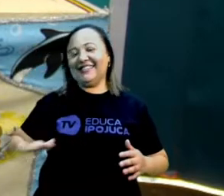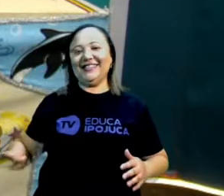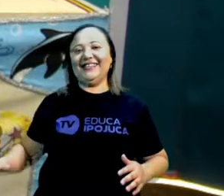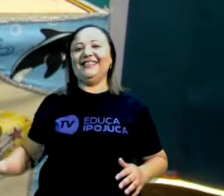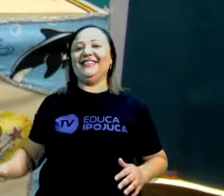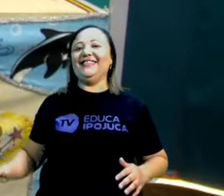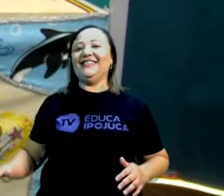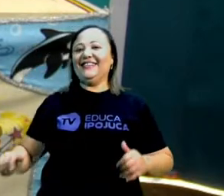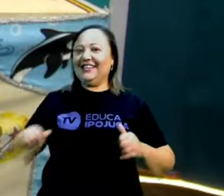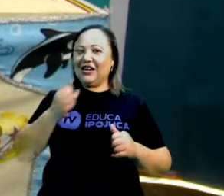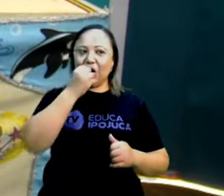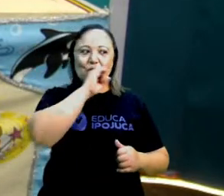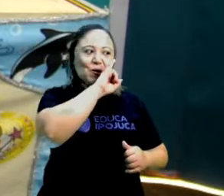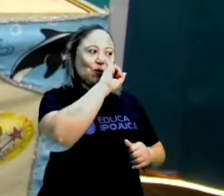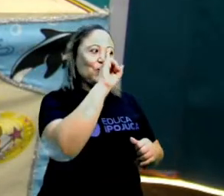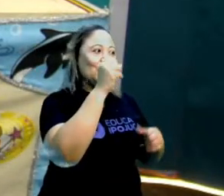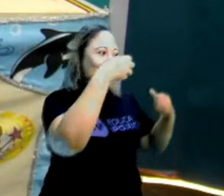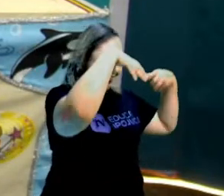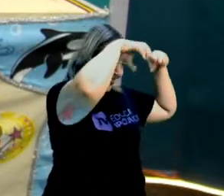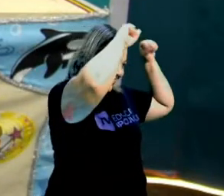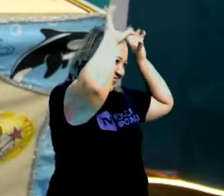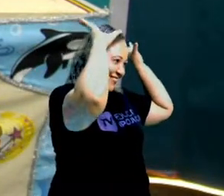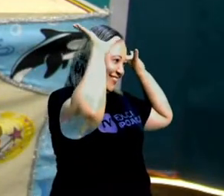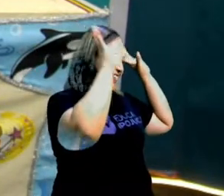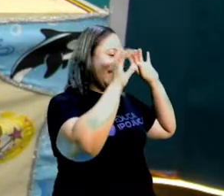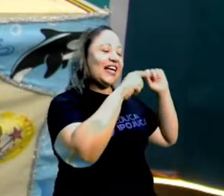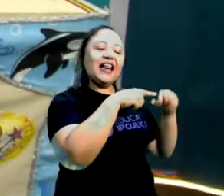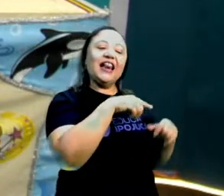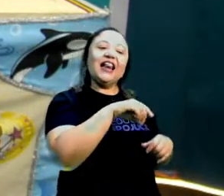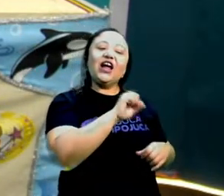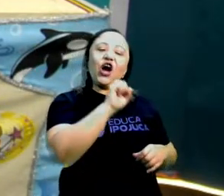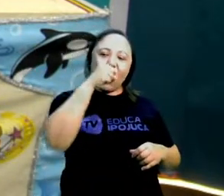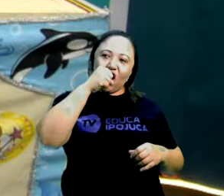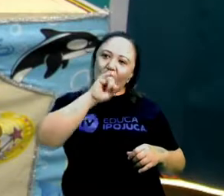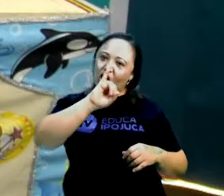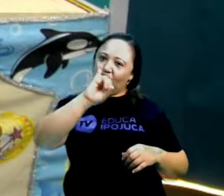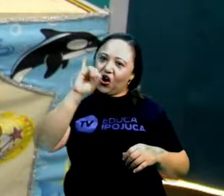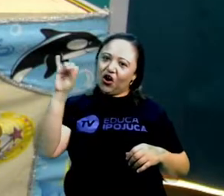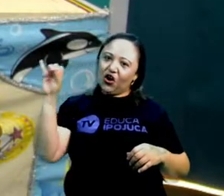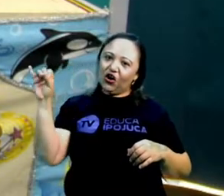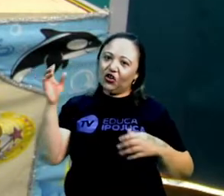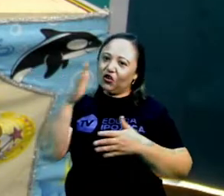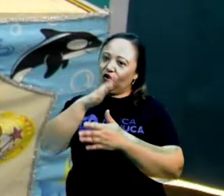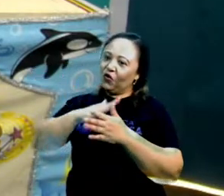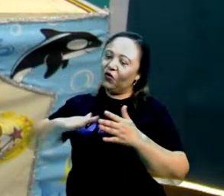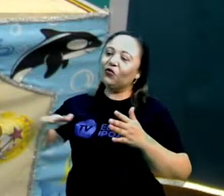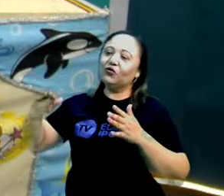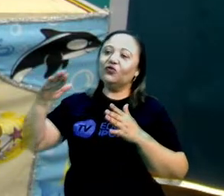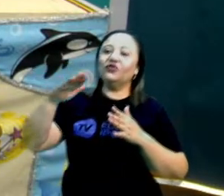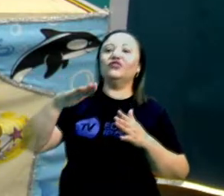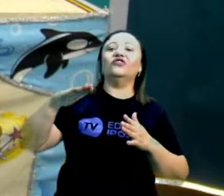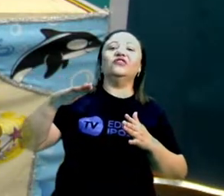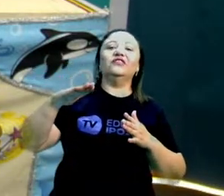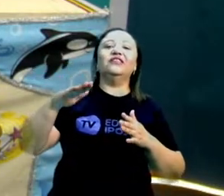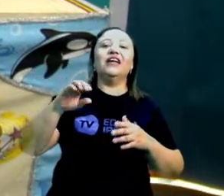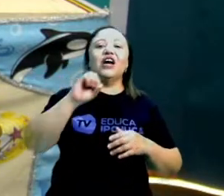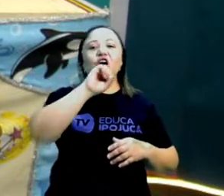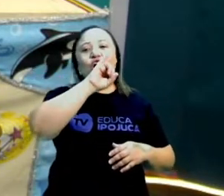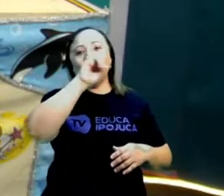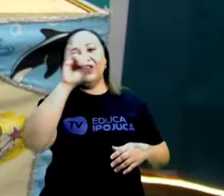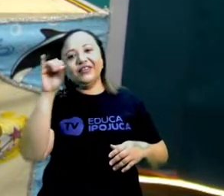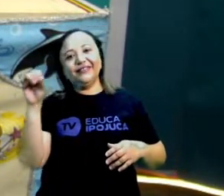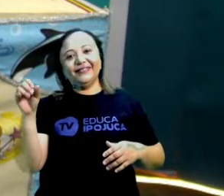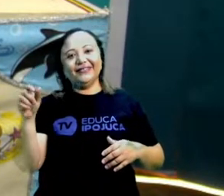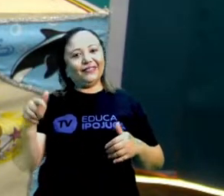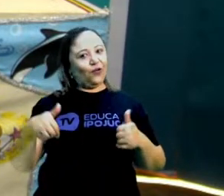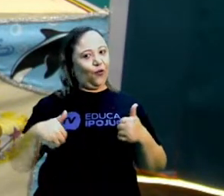criançada! Olá, leiturinha! Olá, tia Lê! Olá a todos! Olá,